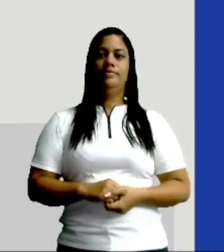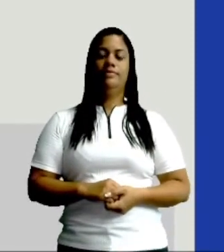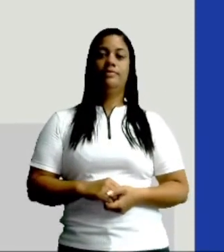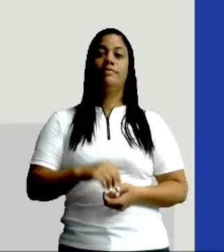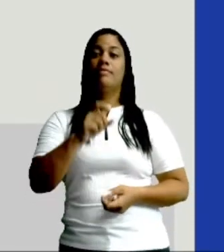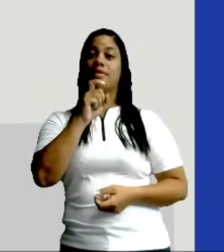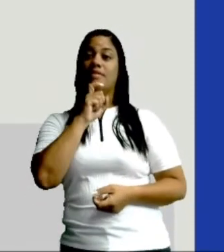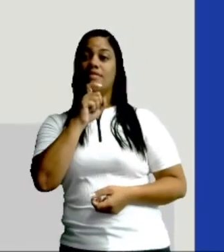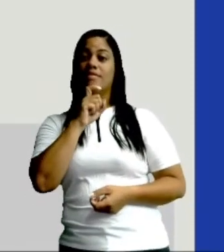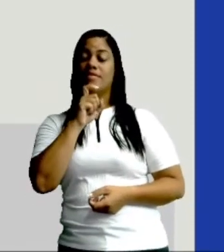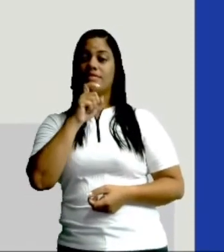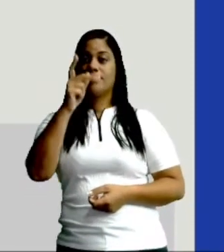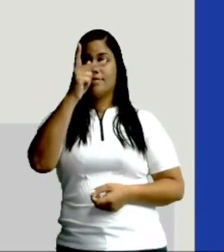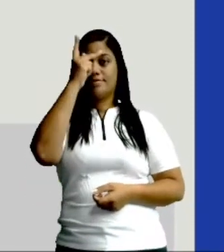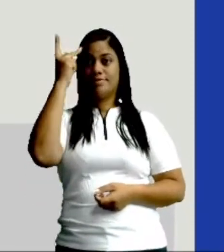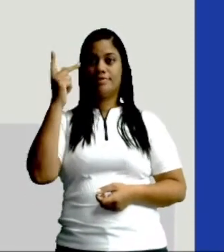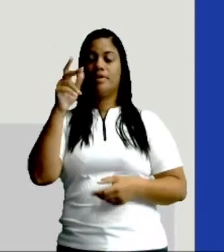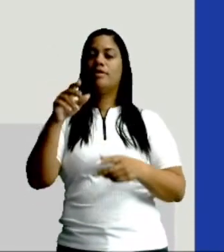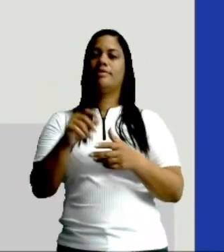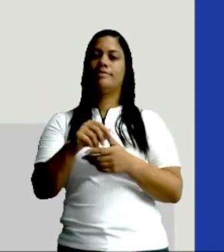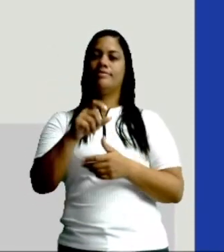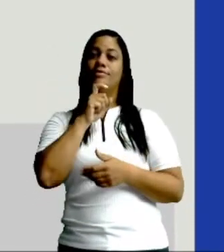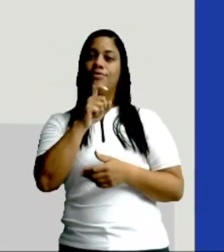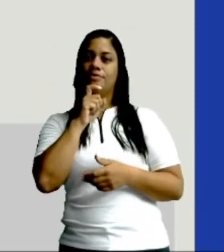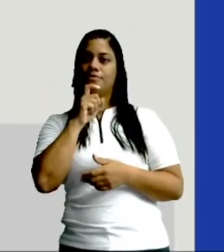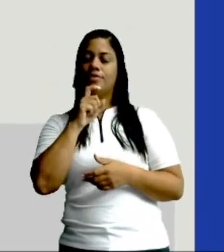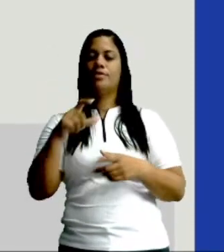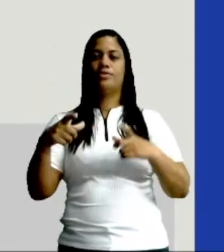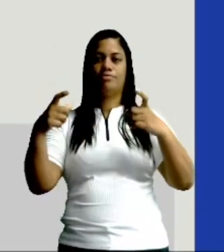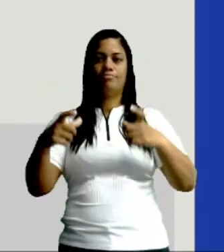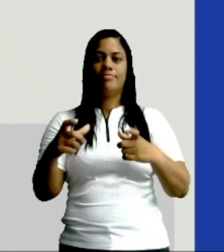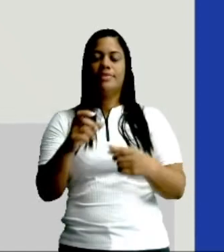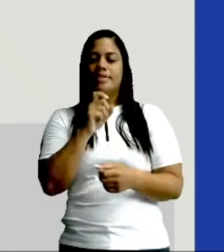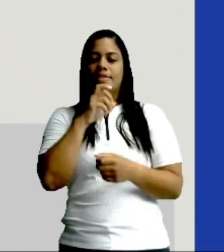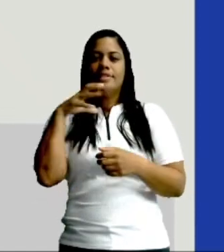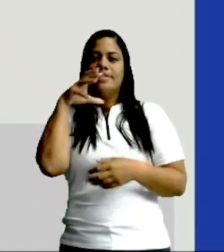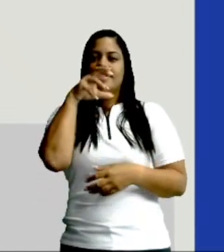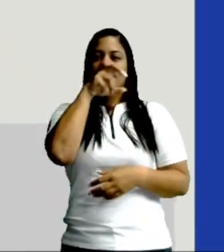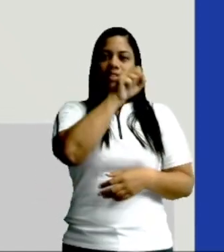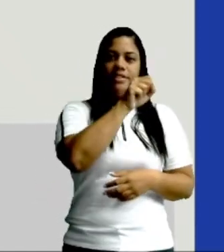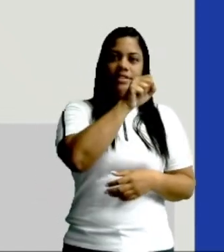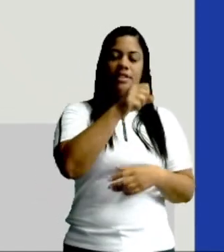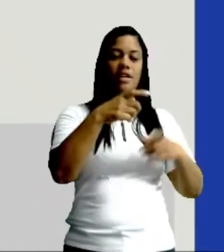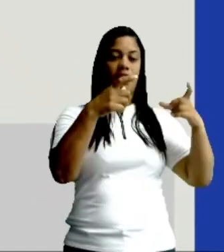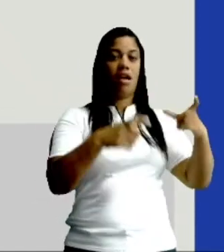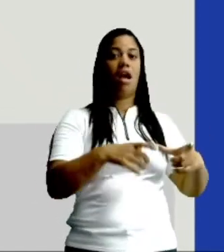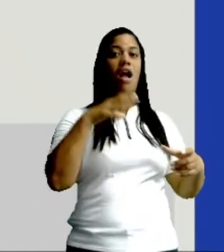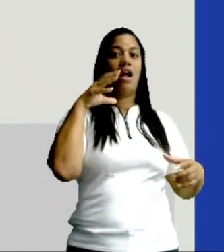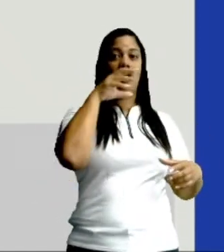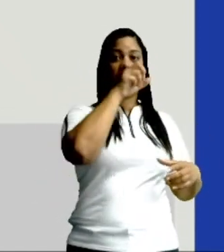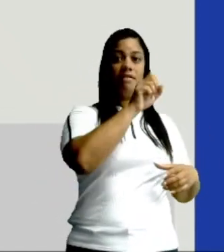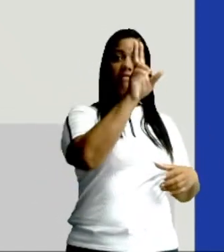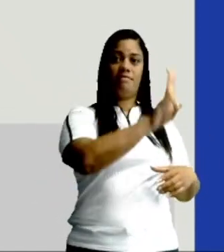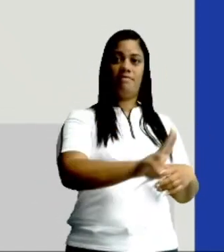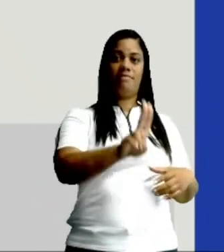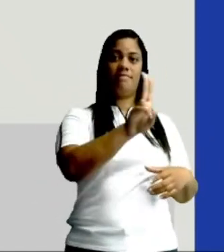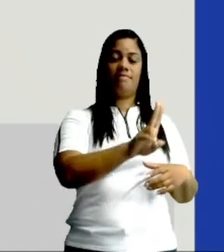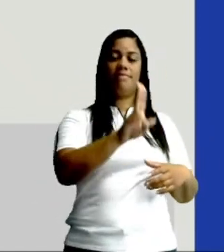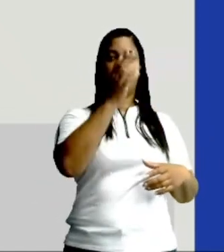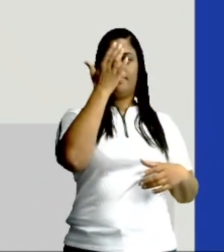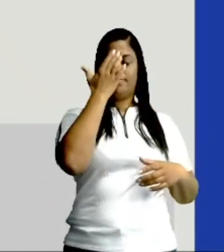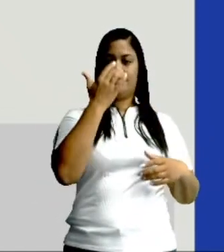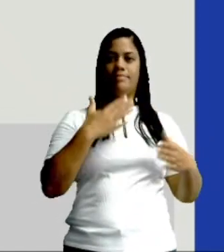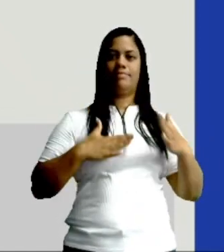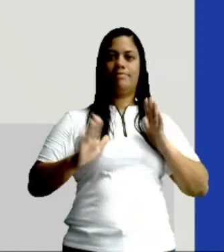Enquanto no frio as piscinas precisam ser aquecidas, no clima quente elas são utilizadas para nos